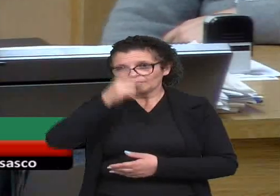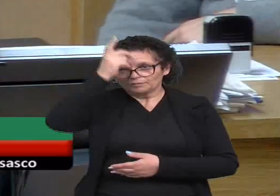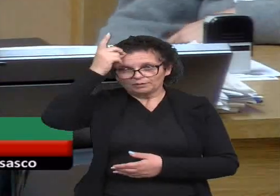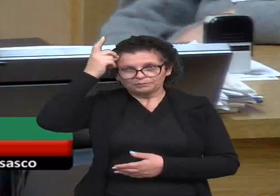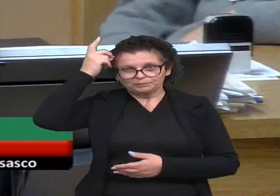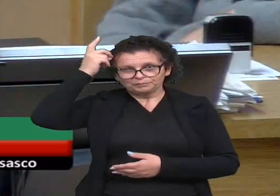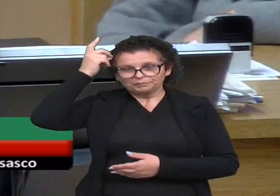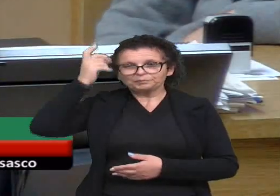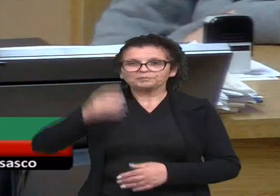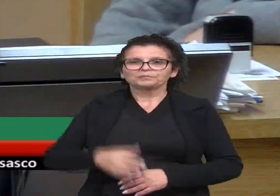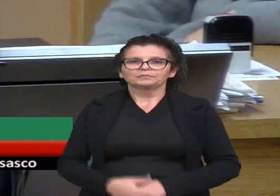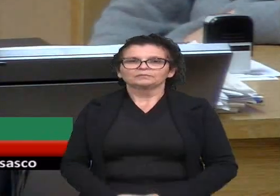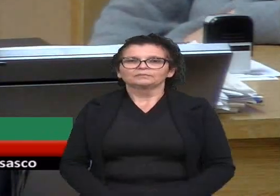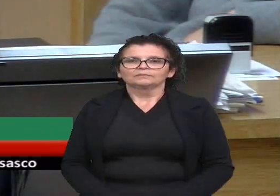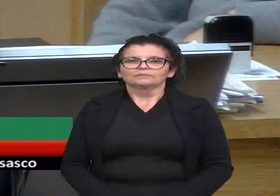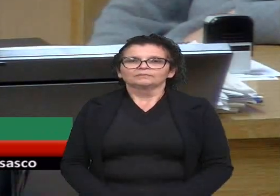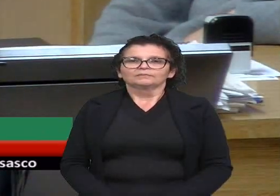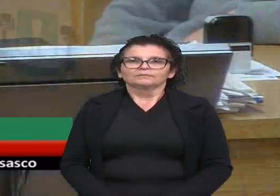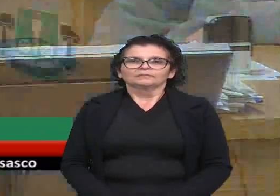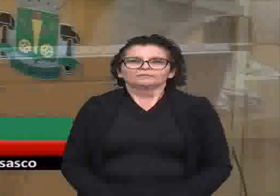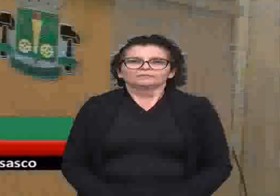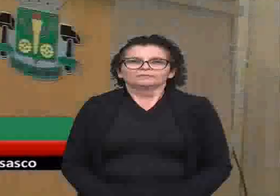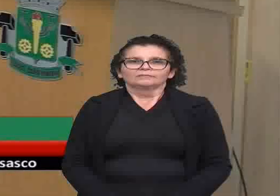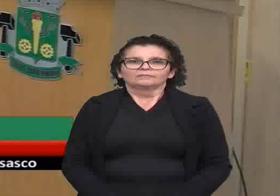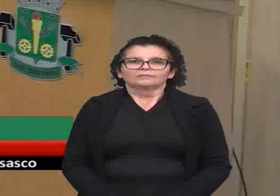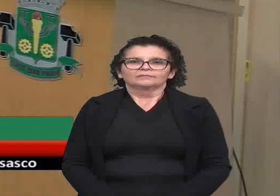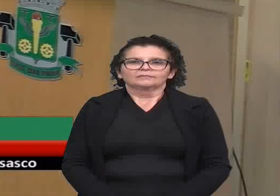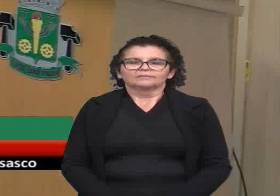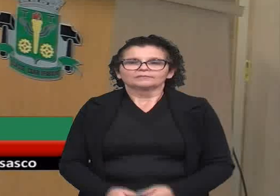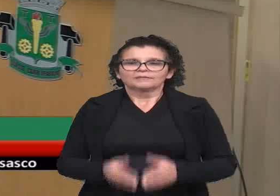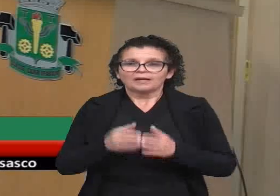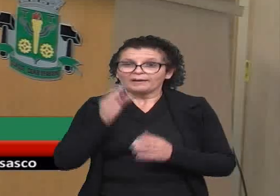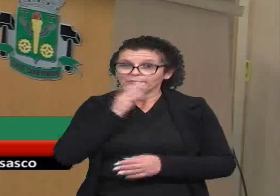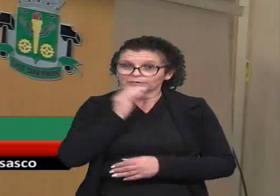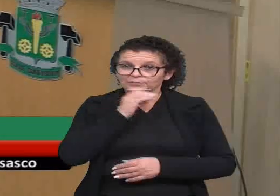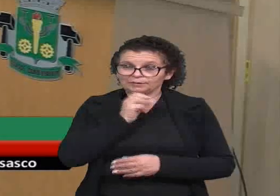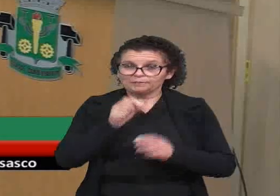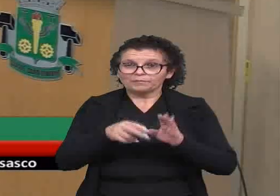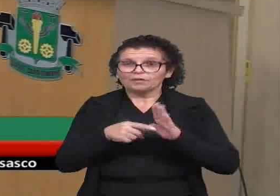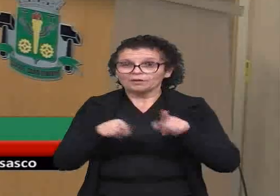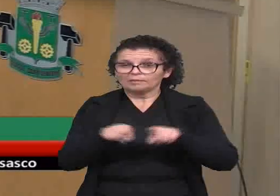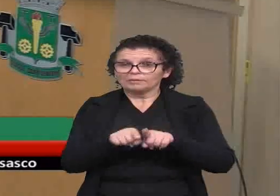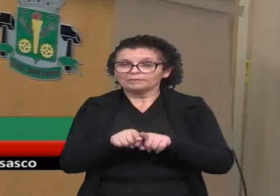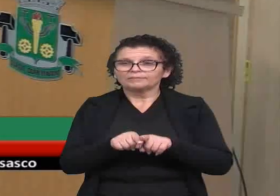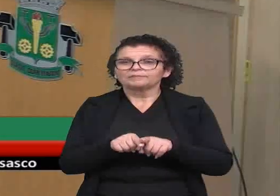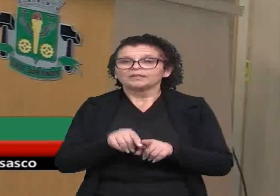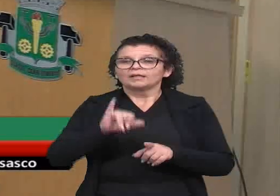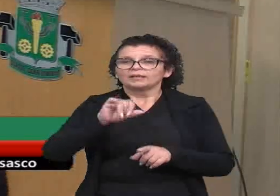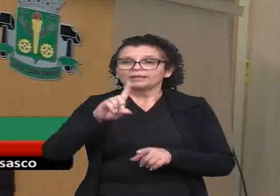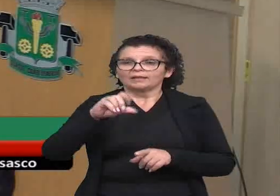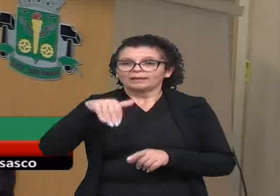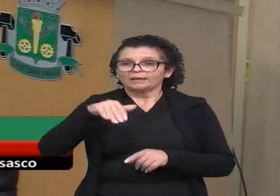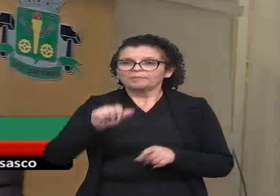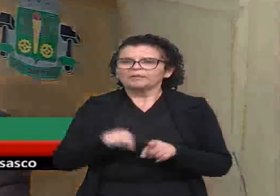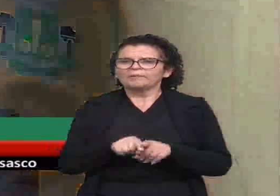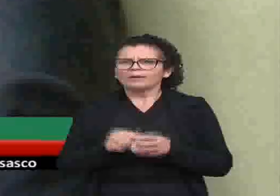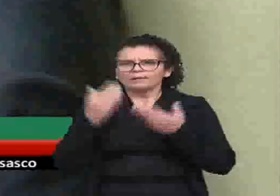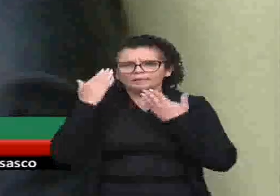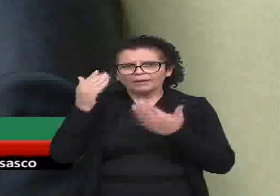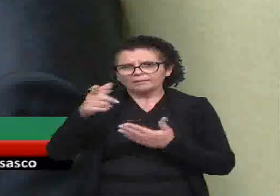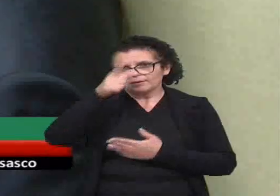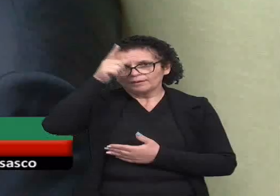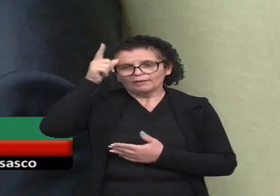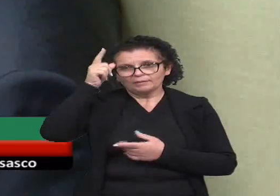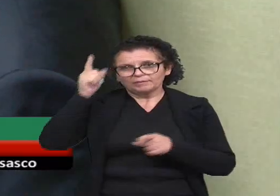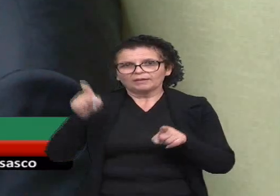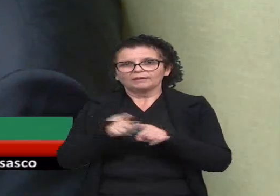Teruel. A parte, rapidamente aqui, só parabenizar o IDM... Parabenizar o Laércio